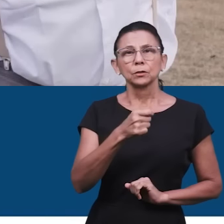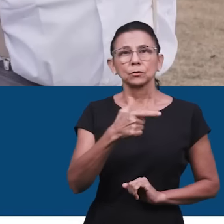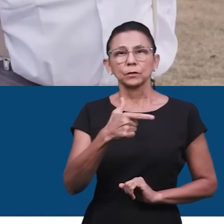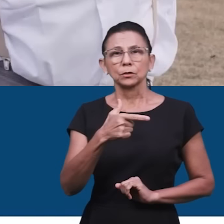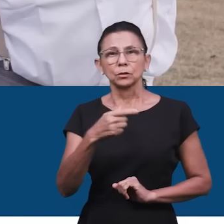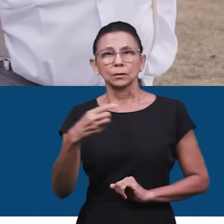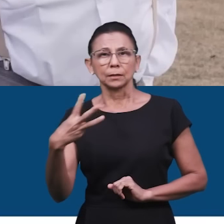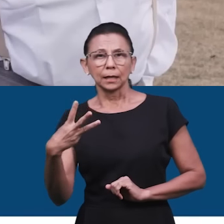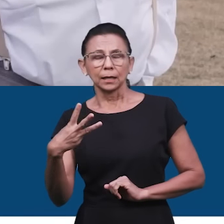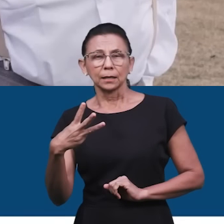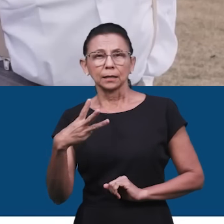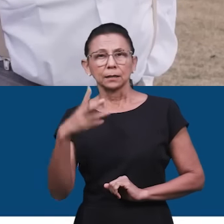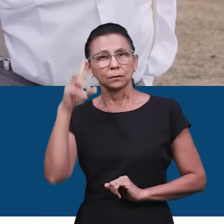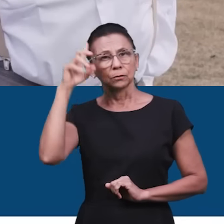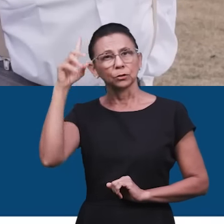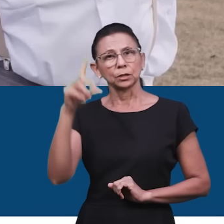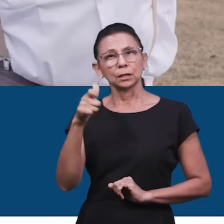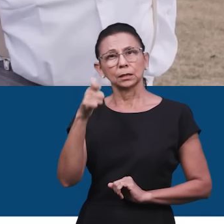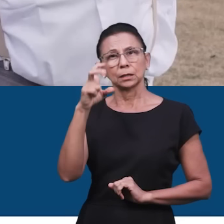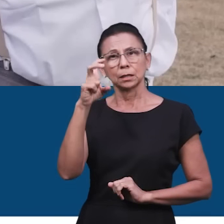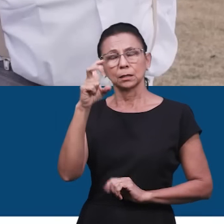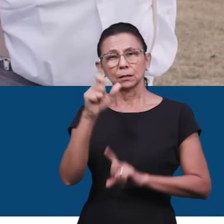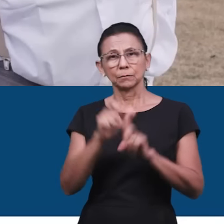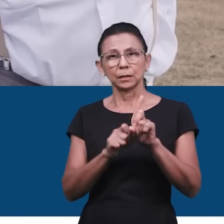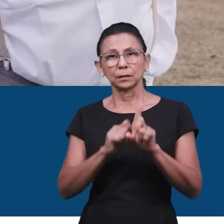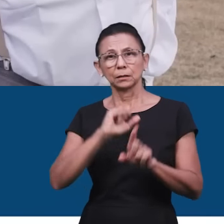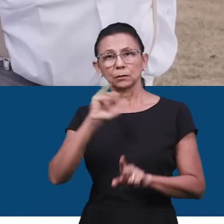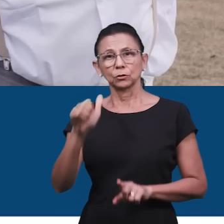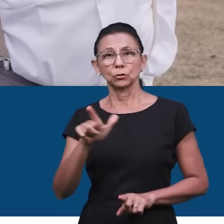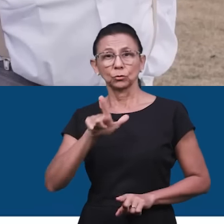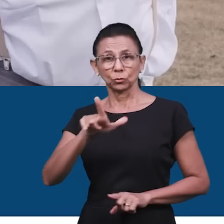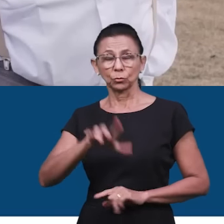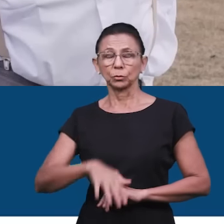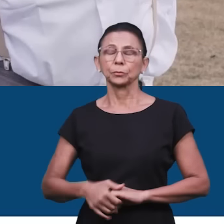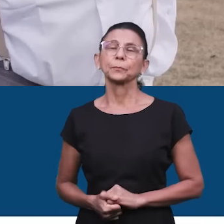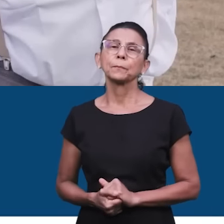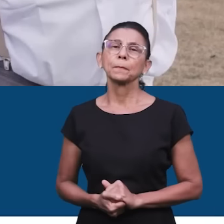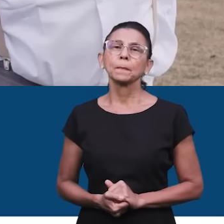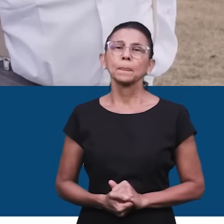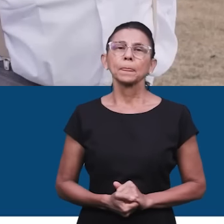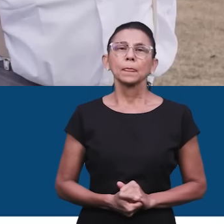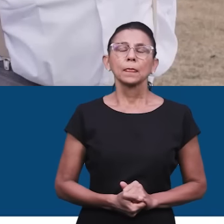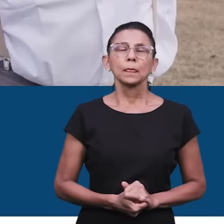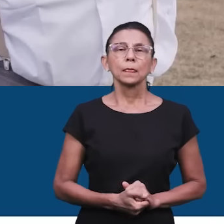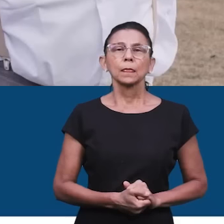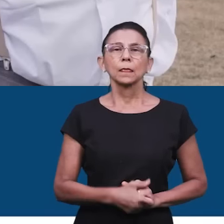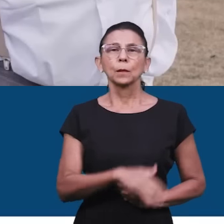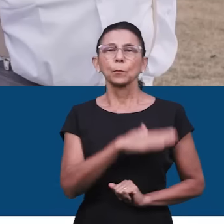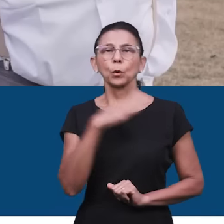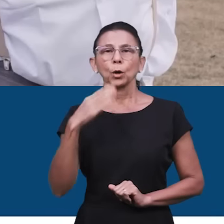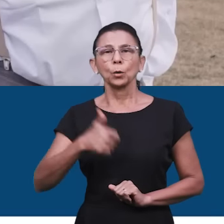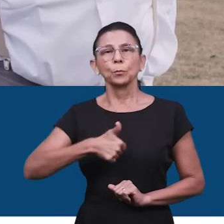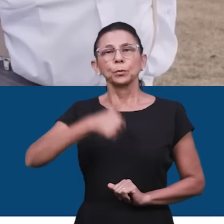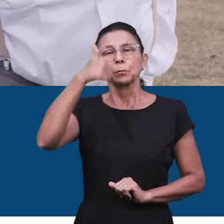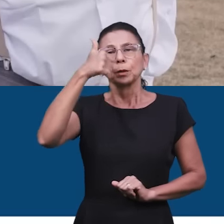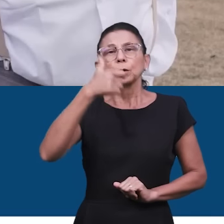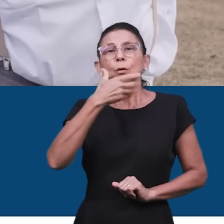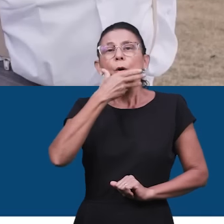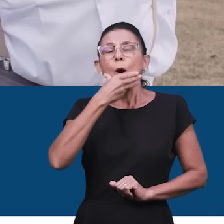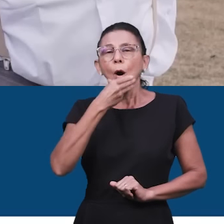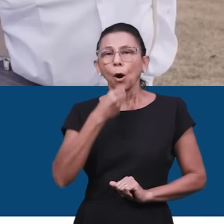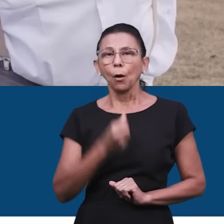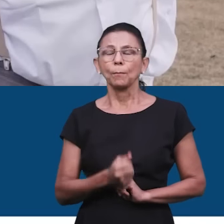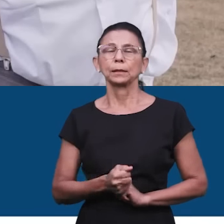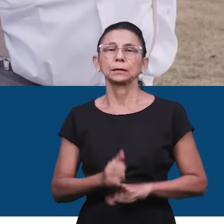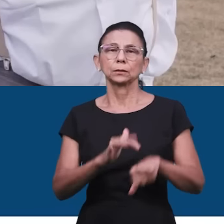2023, nós tivemos a notícia de que faleceu o primeiro homem diagnosticado com autismo pelo pesquisador chamado